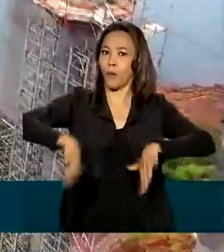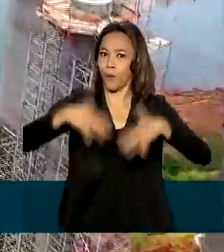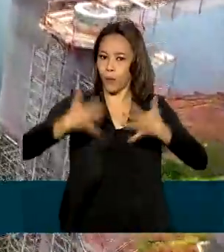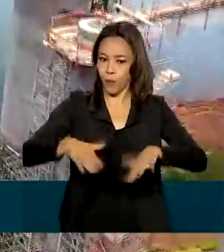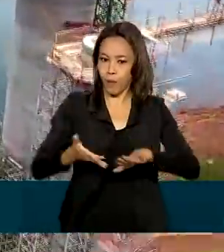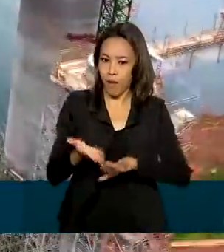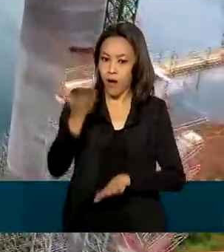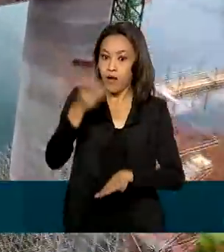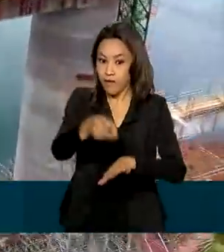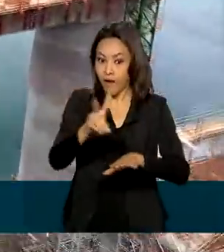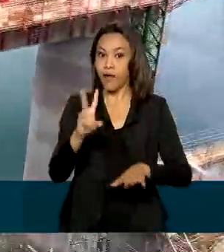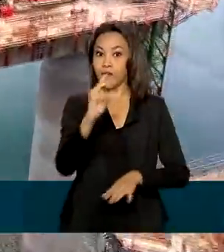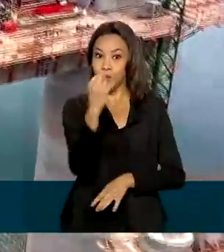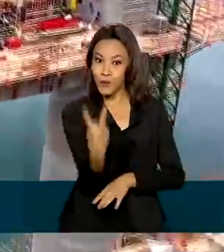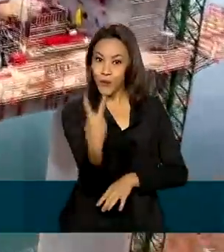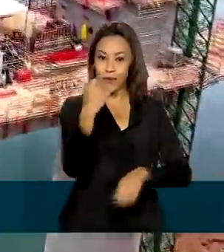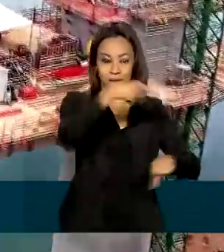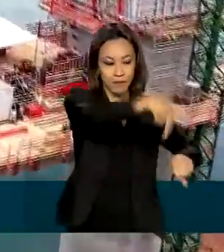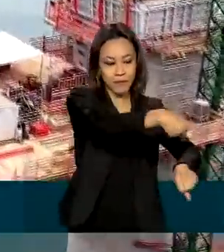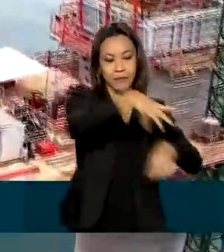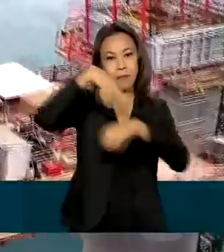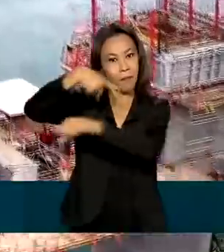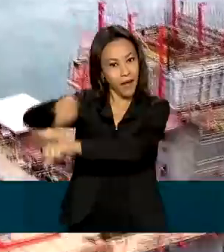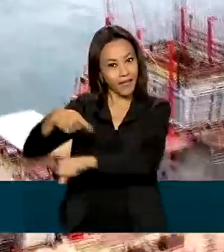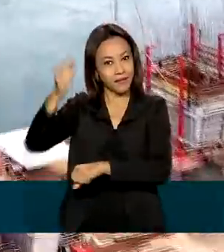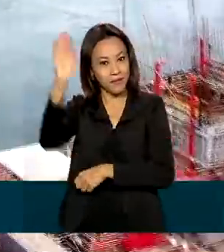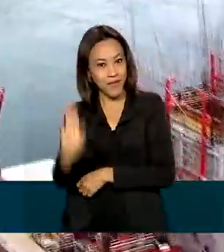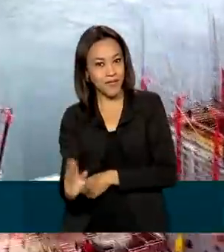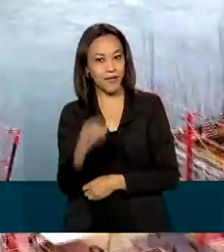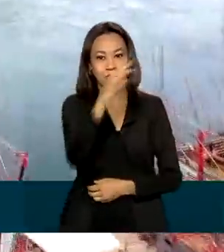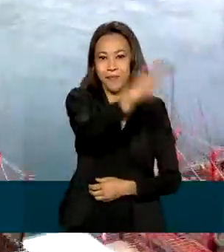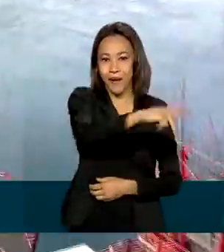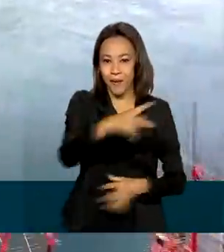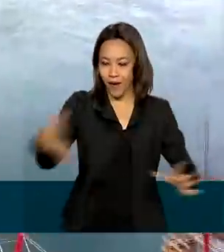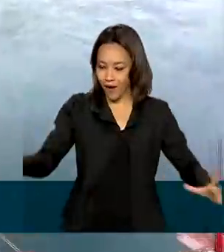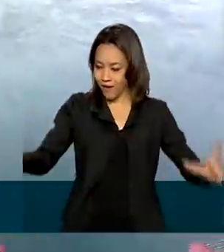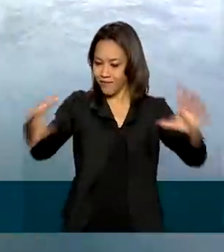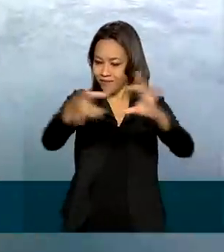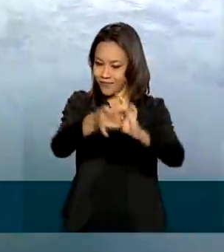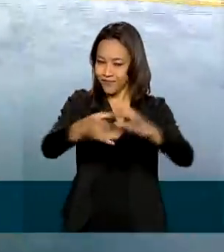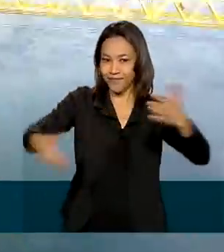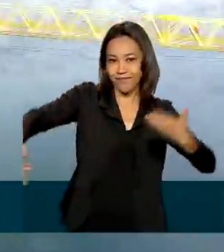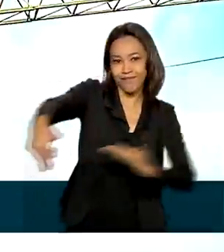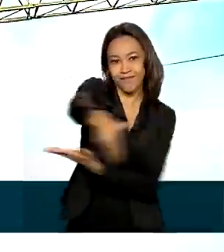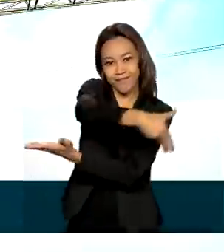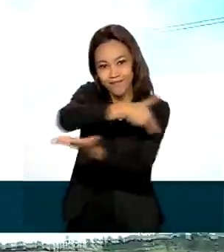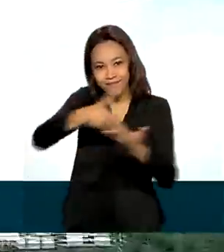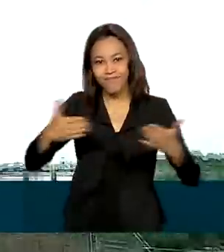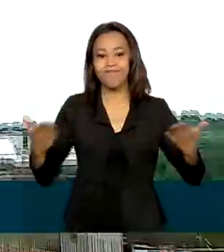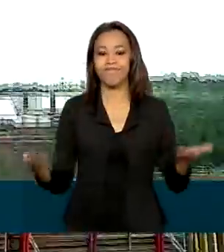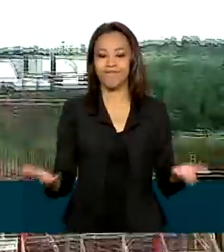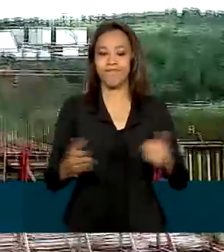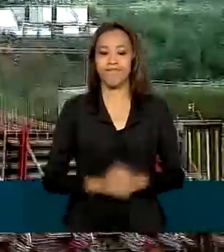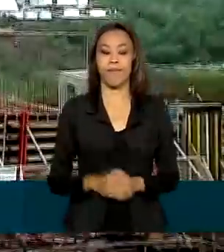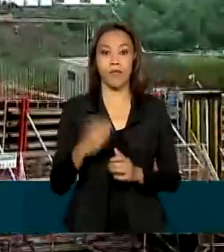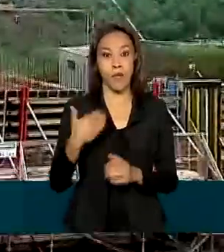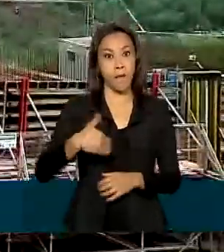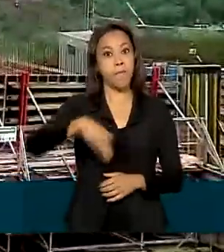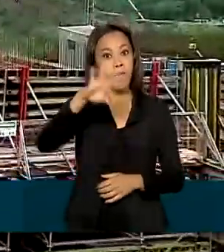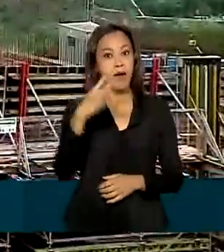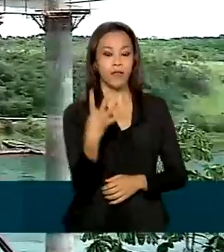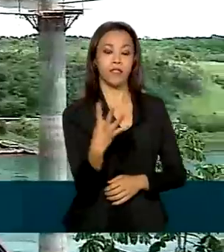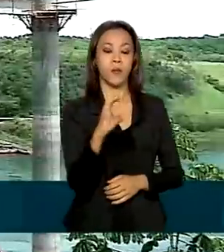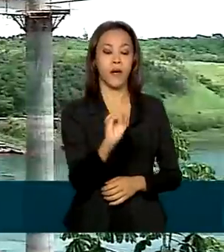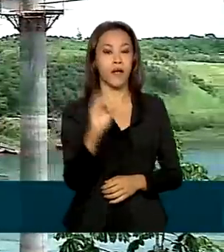as fronteiras entre Brasil e Paraguai e estreitar as relações entre os dois países. Mais de 40% do